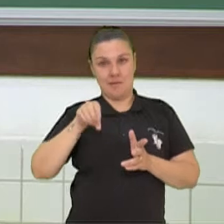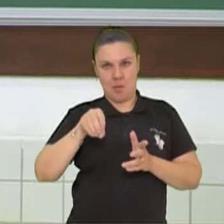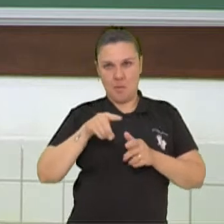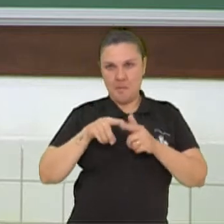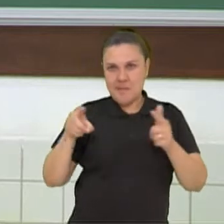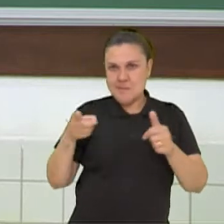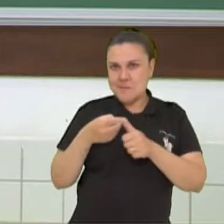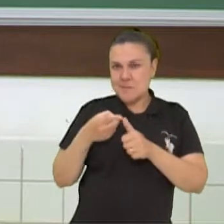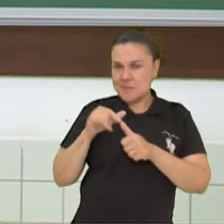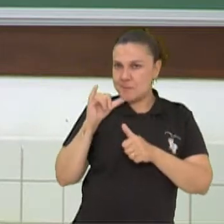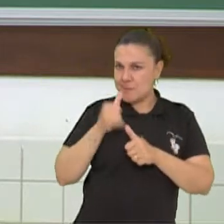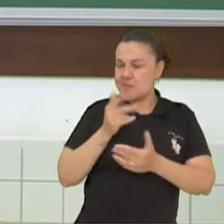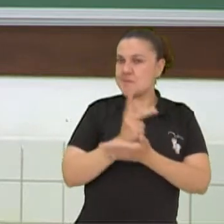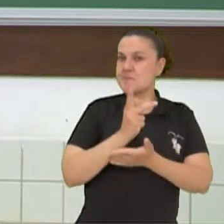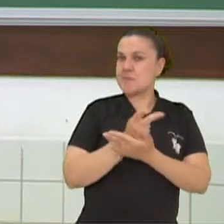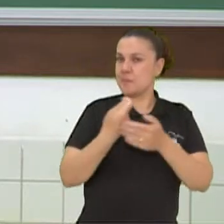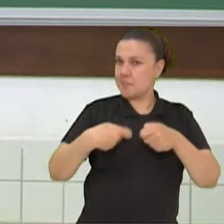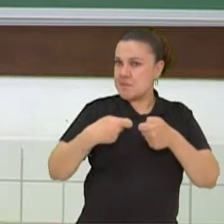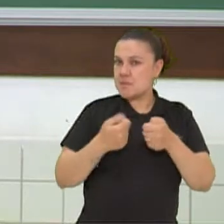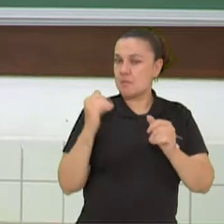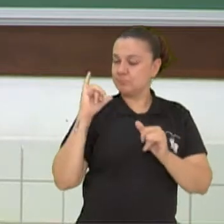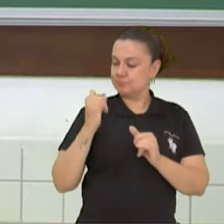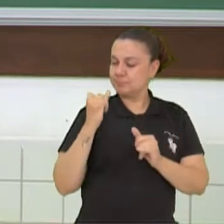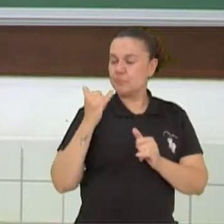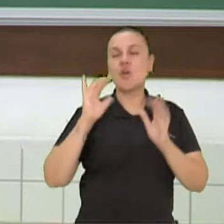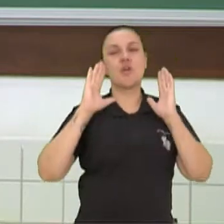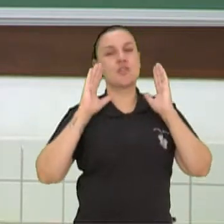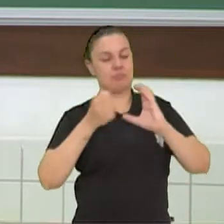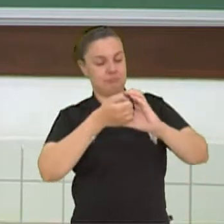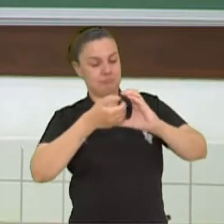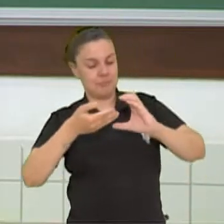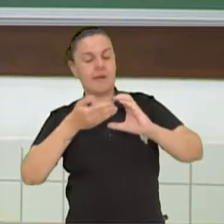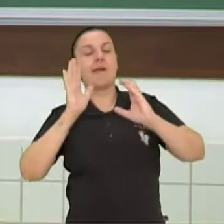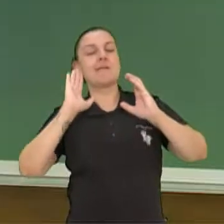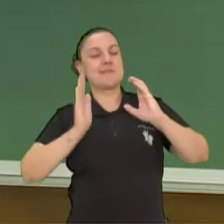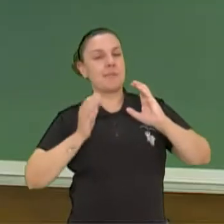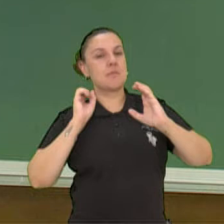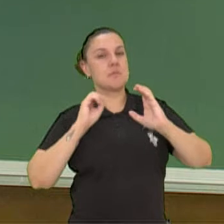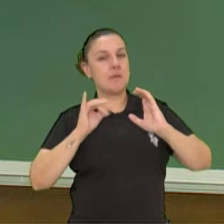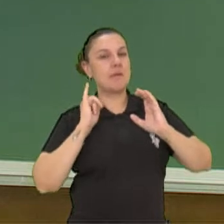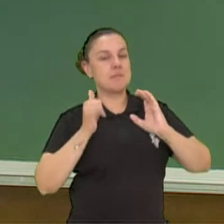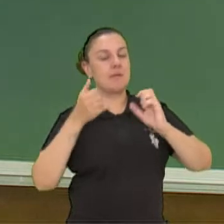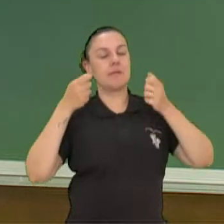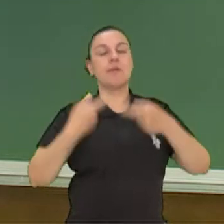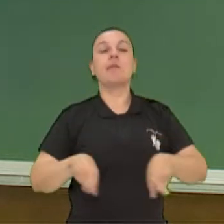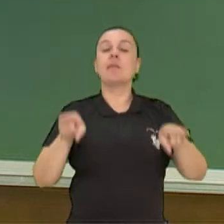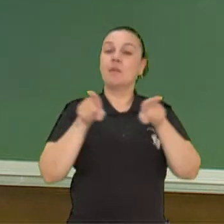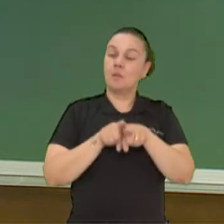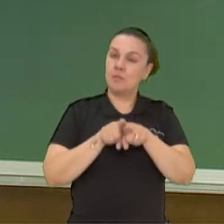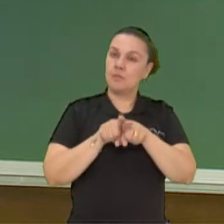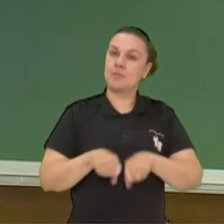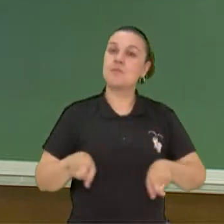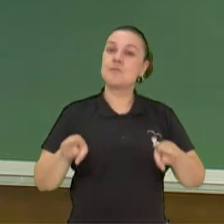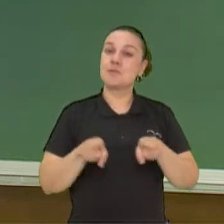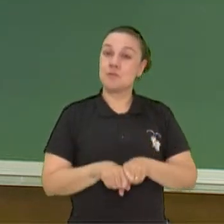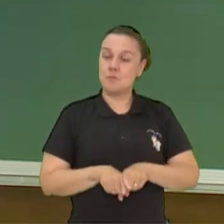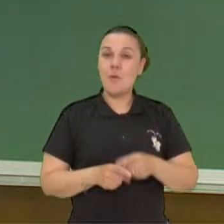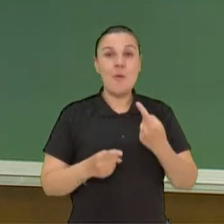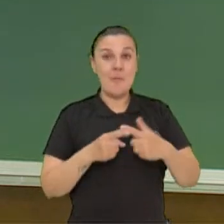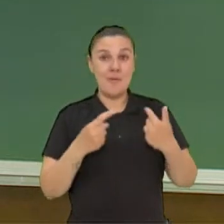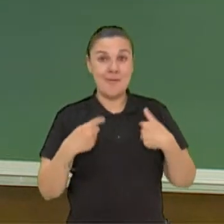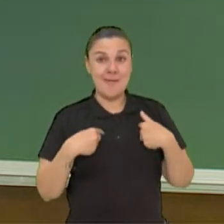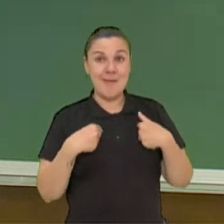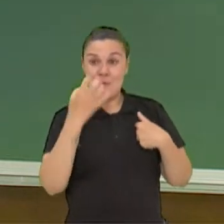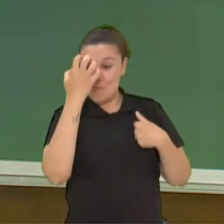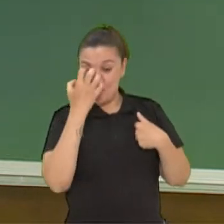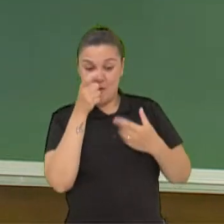aqueles recadinhos de praxe, né? Que já caracterizam até o professor aqui, que vive insistindo, é que eu insisto com os meus alunos também em